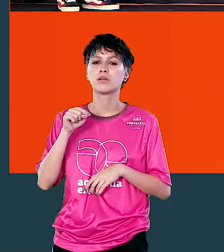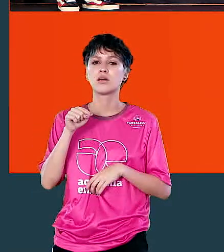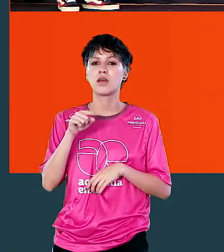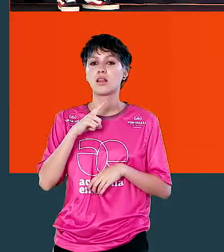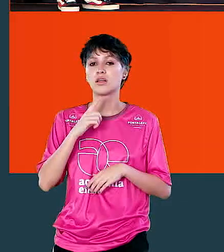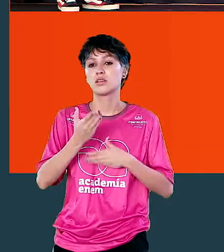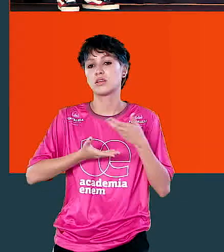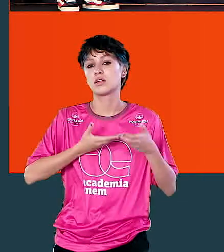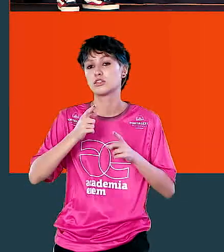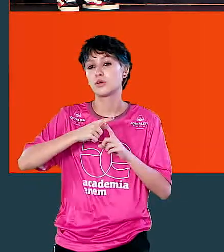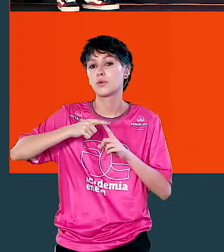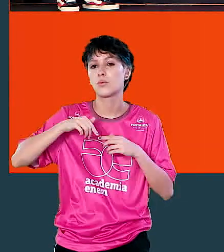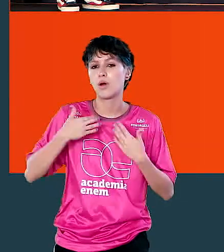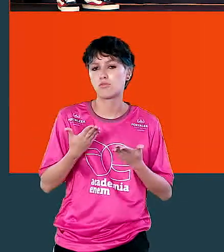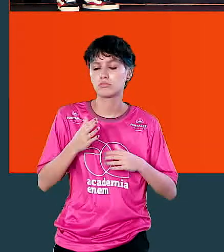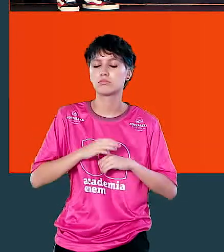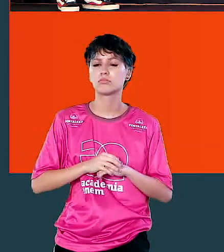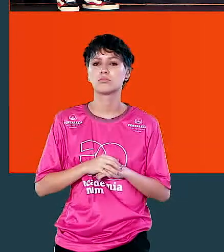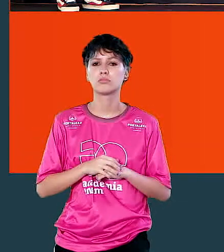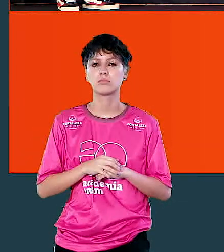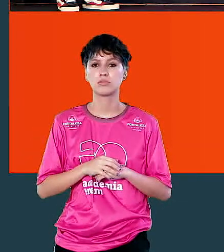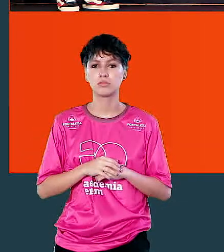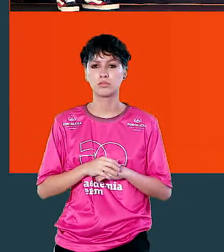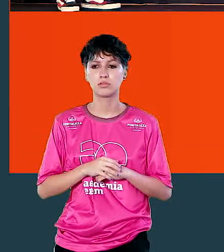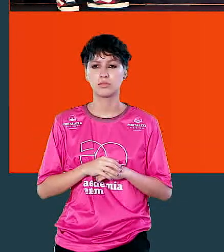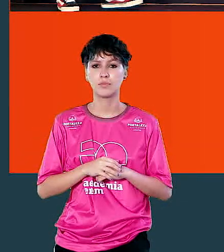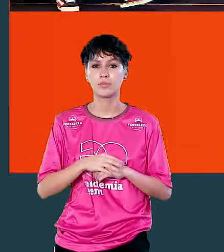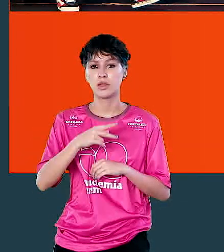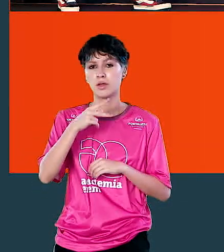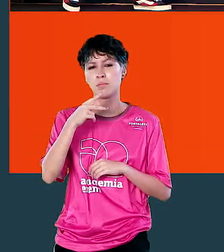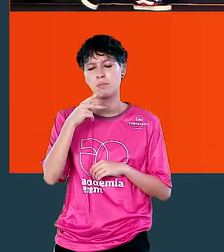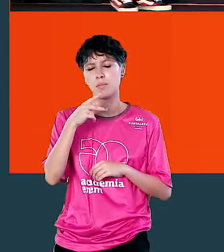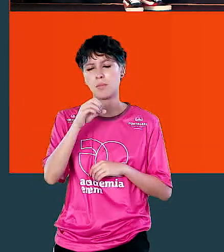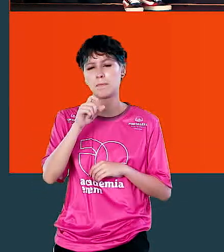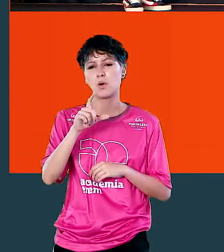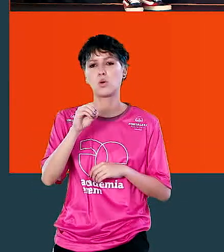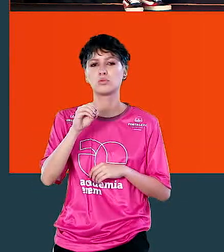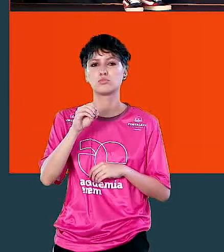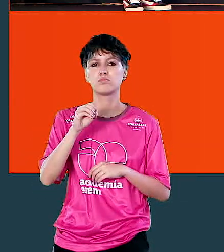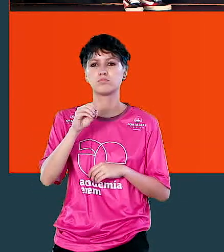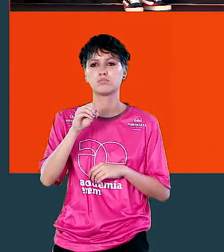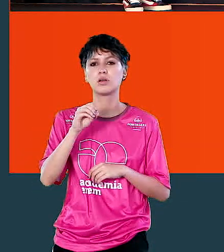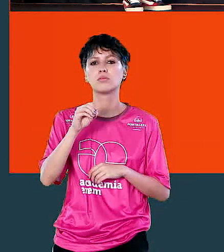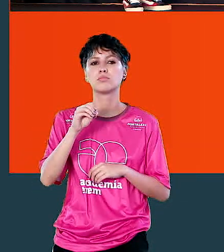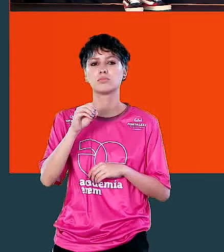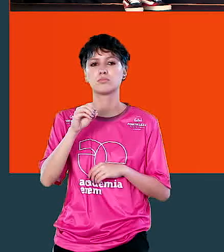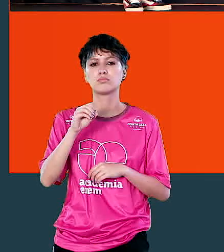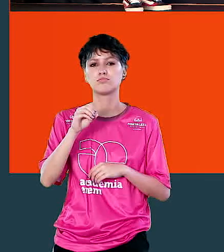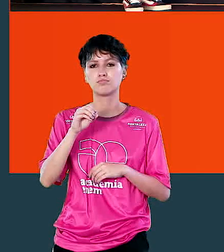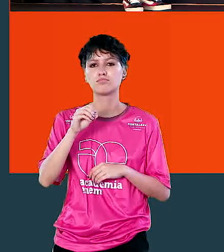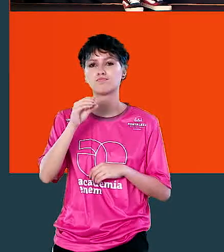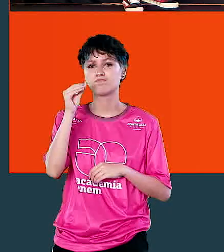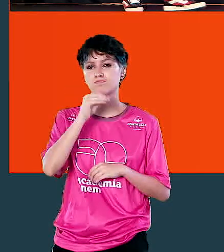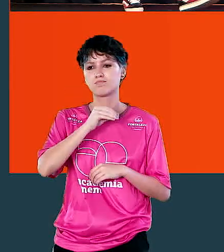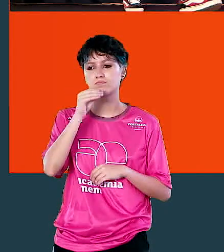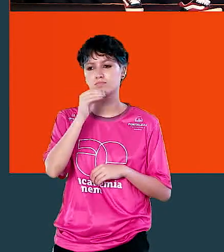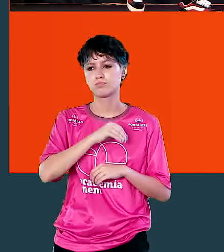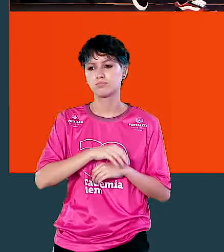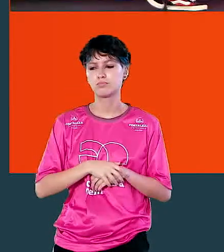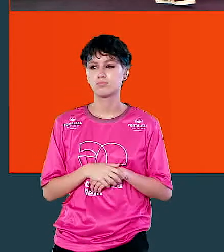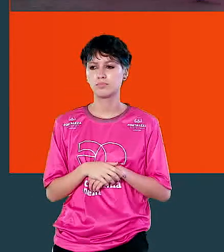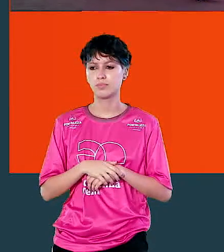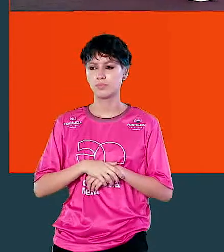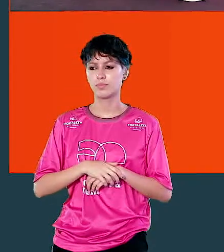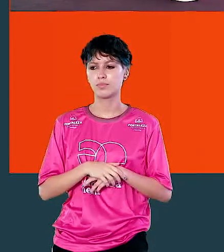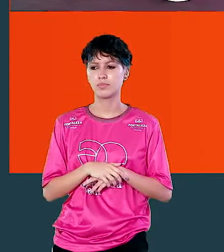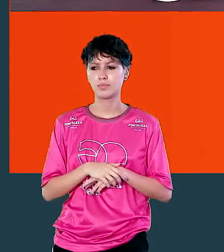tipo? Dipolo induzido, que é uma interaçãozinha o quê? Fraca. Por isso que a resposta